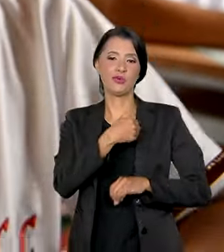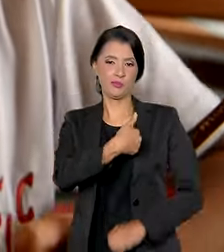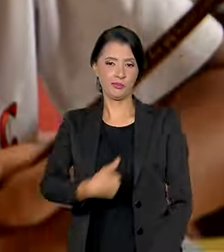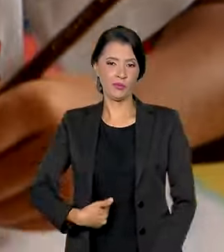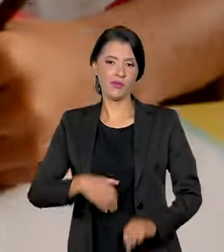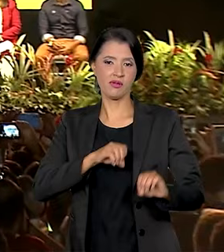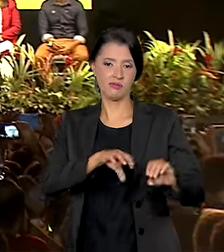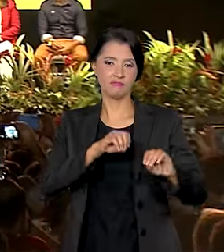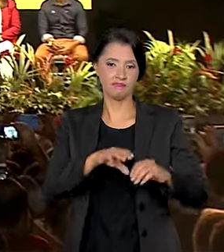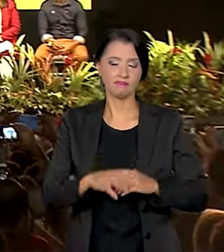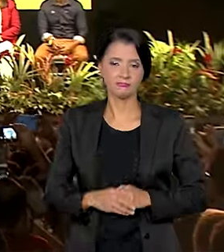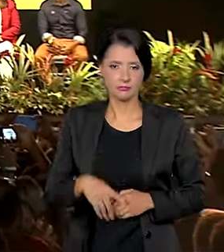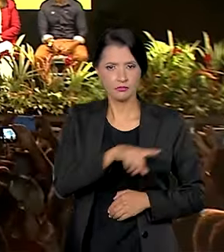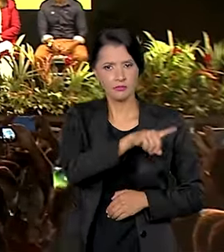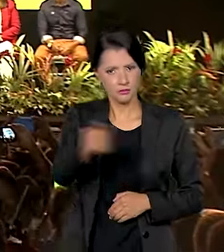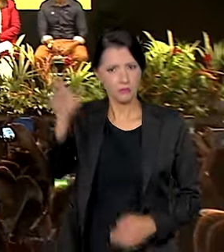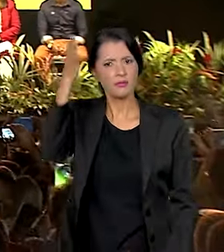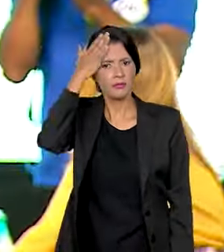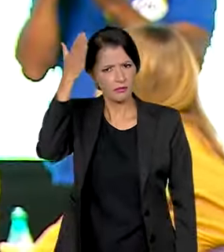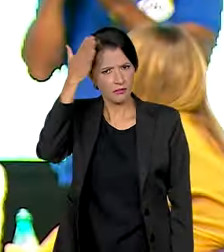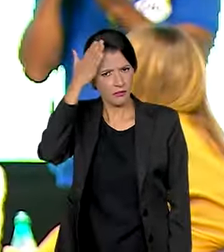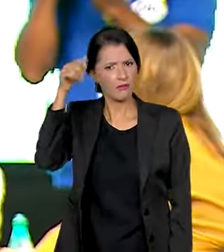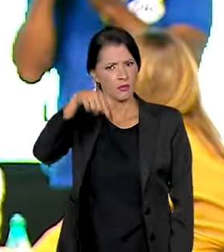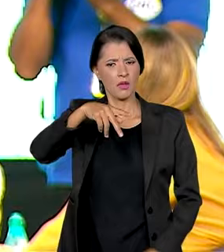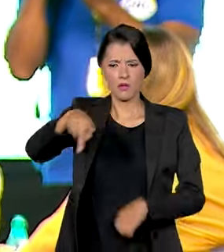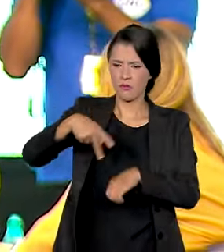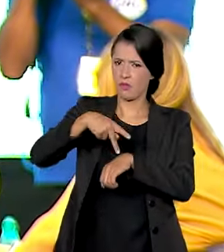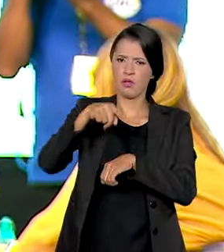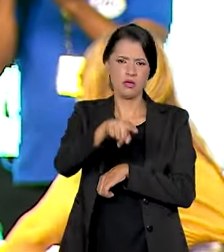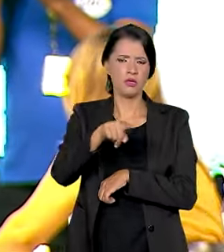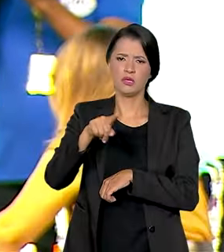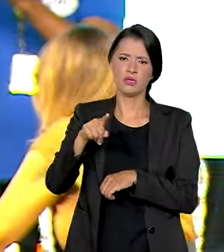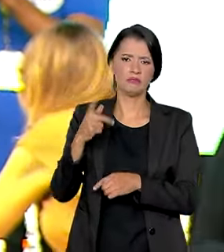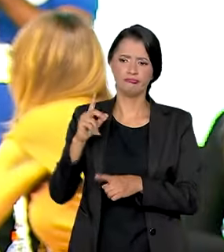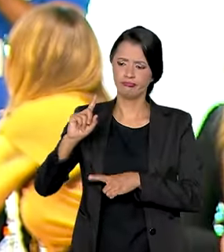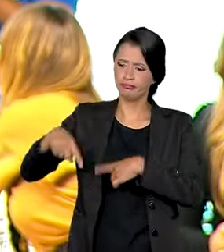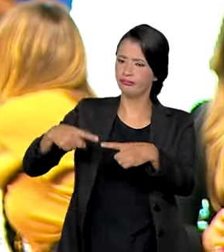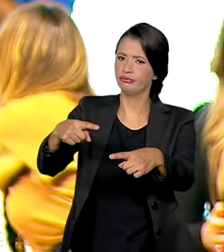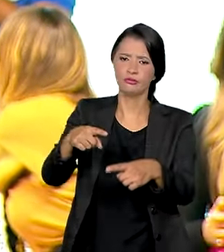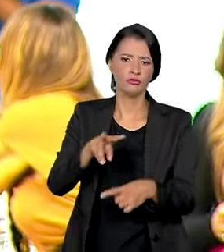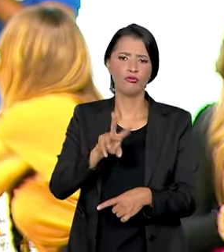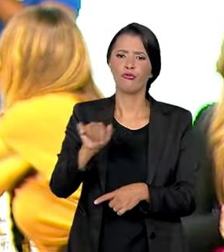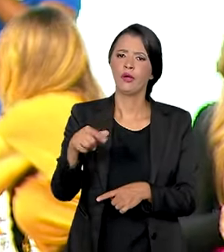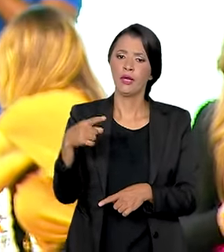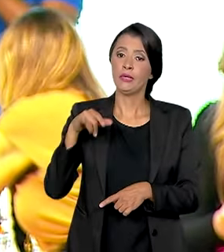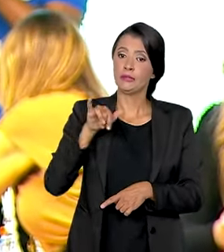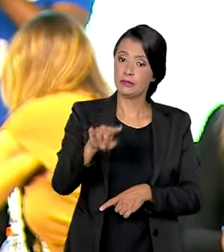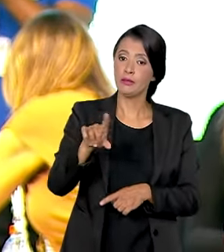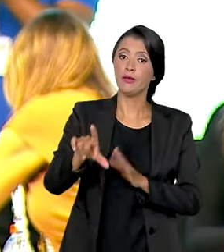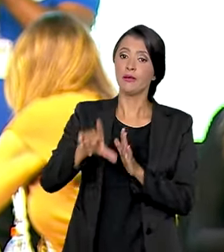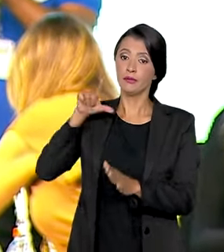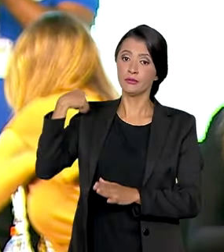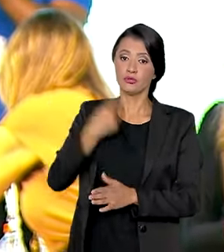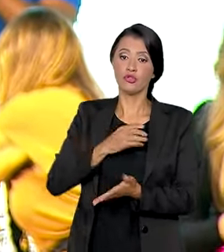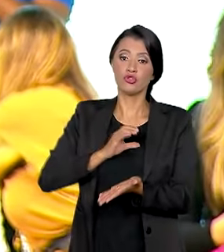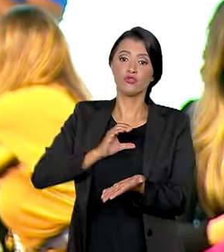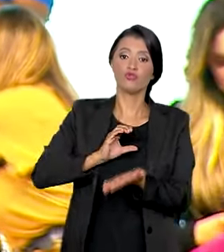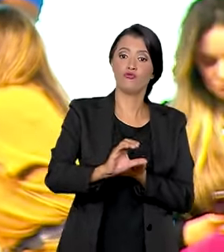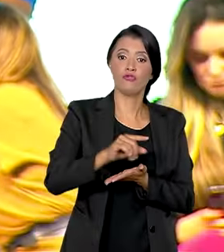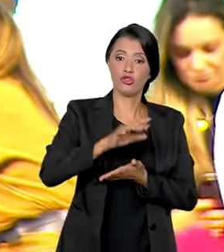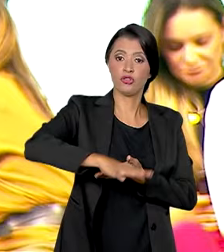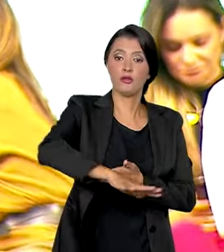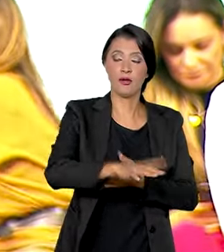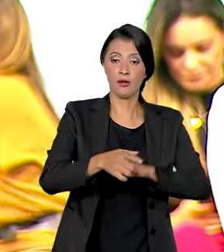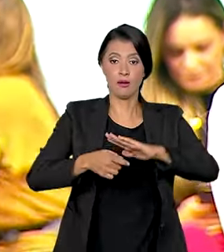de ensino. Vocês sabem que esse país não vai para frente se a gente não investir na